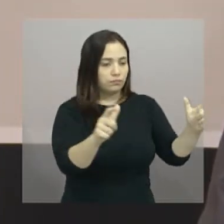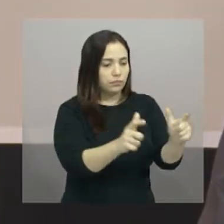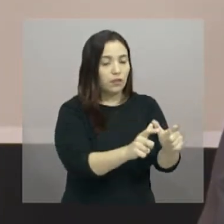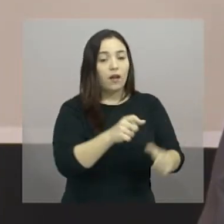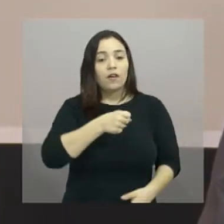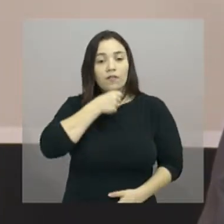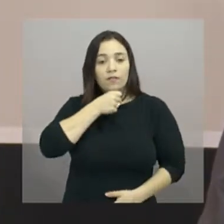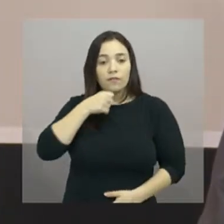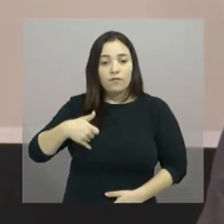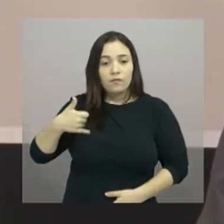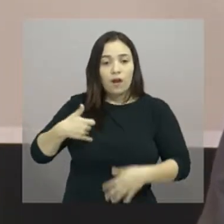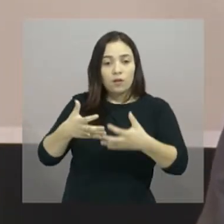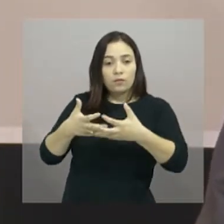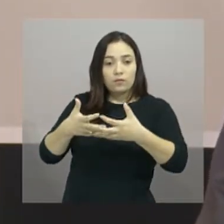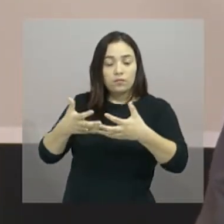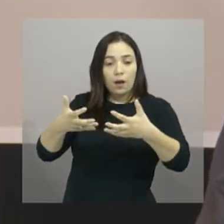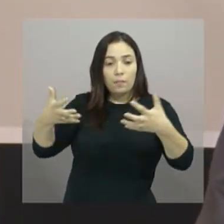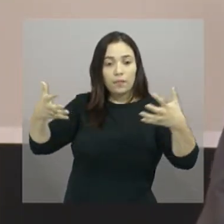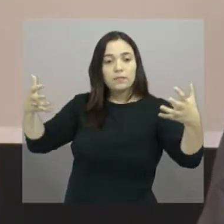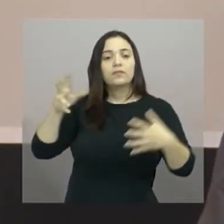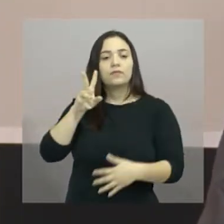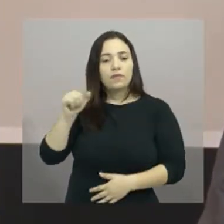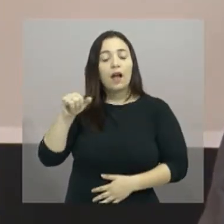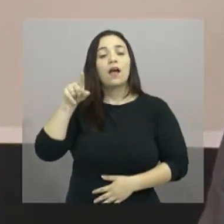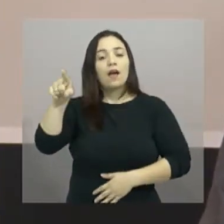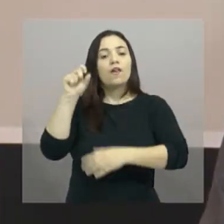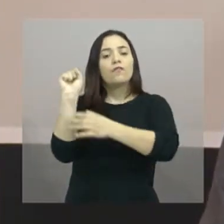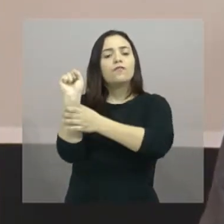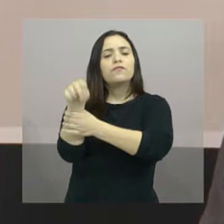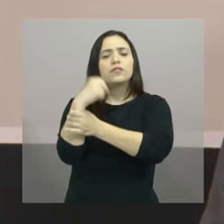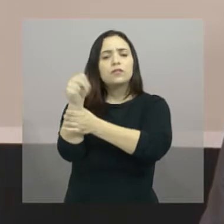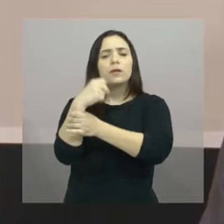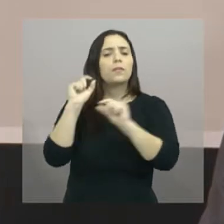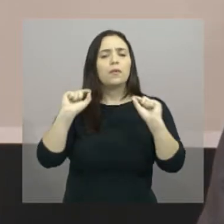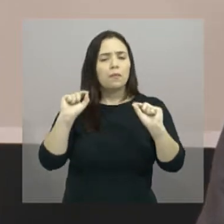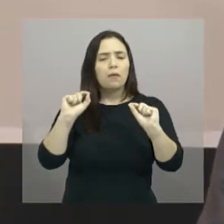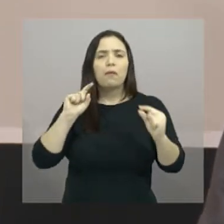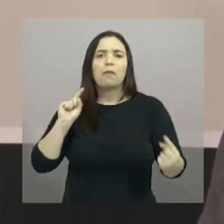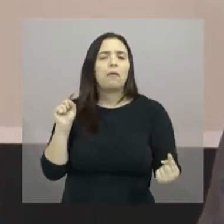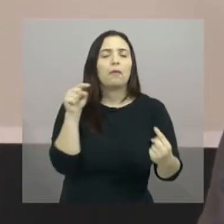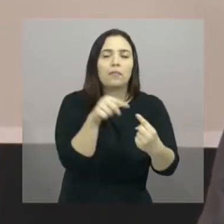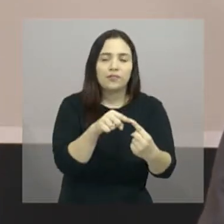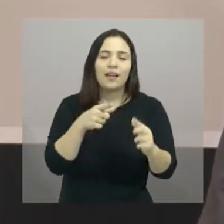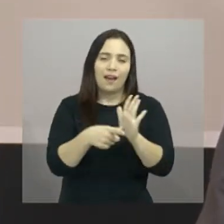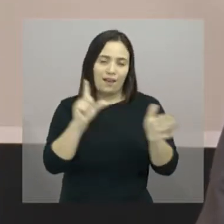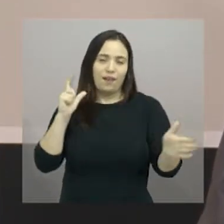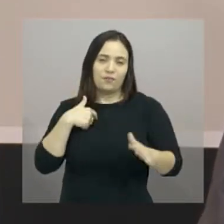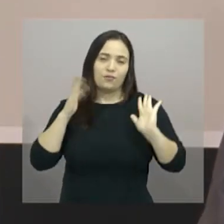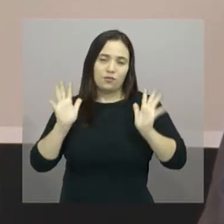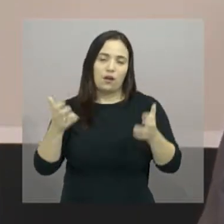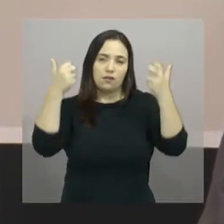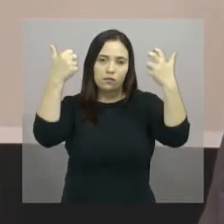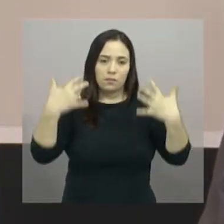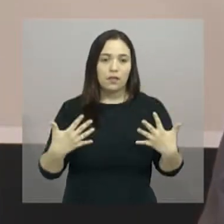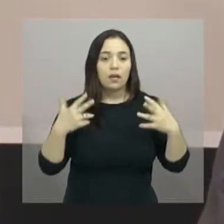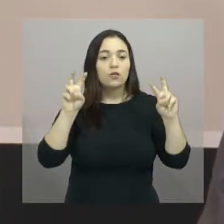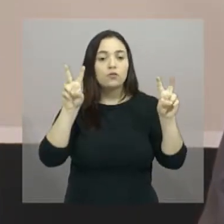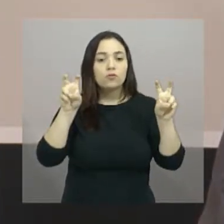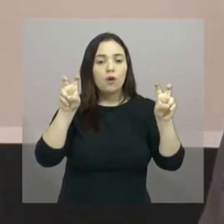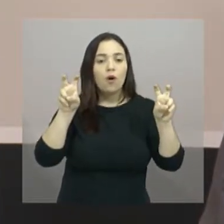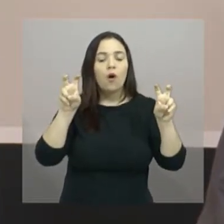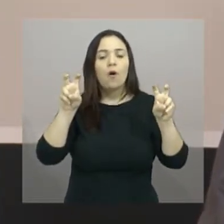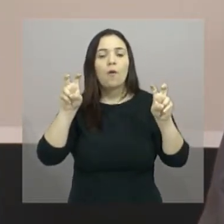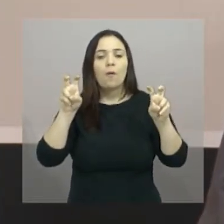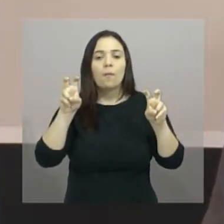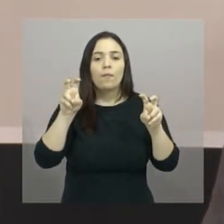O fisioterapeuta, ele atua diretamente, como eu já citei aqui, nessa questão da mobilidade.